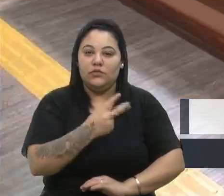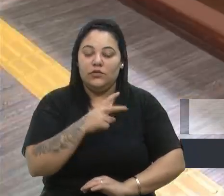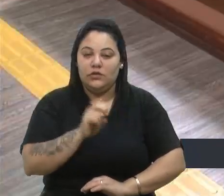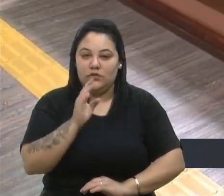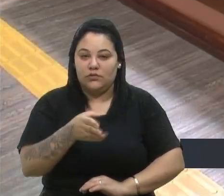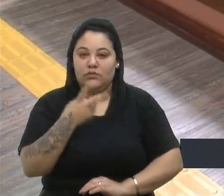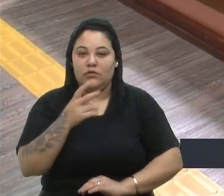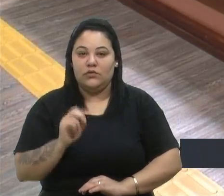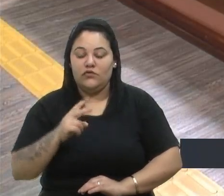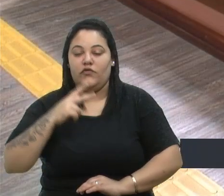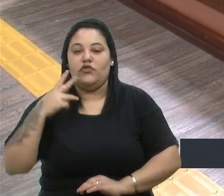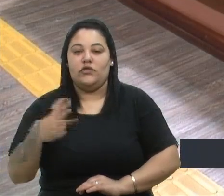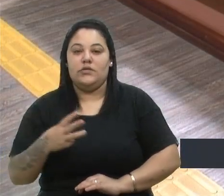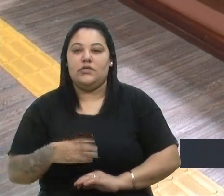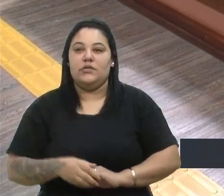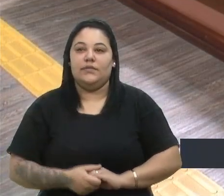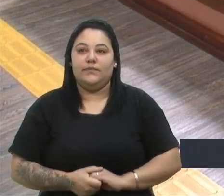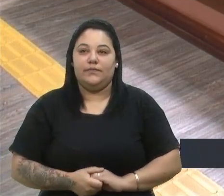825/2023.